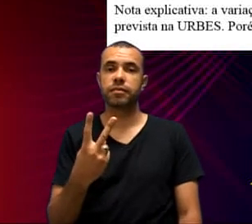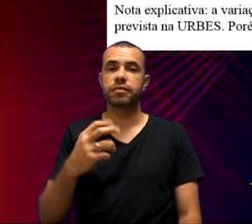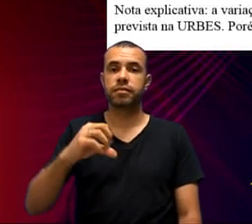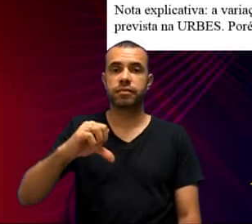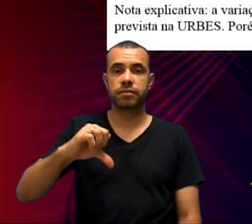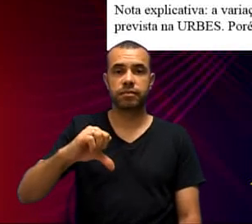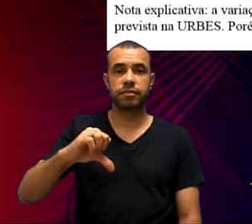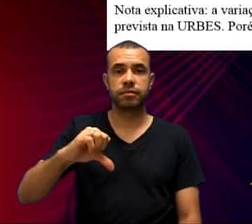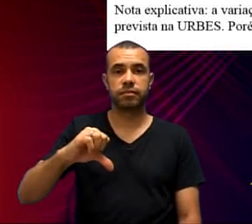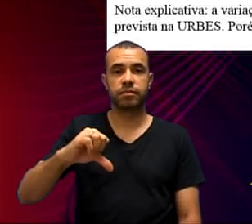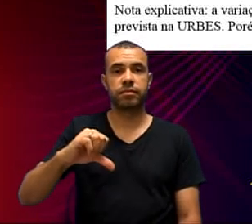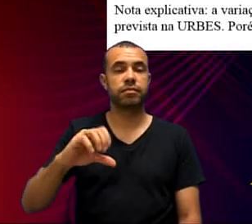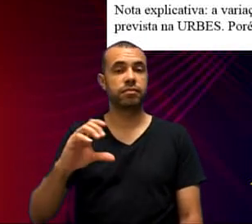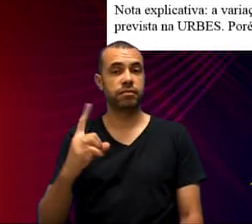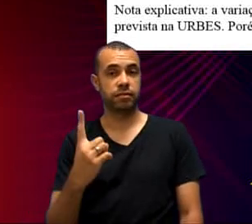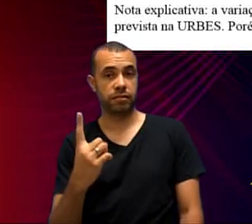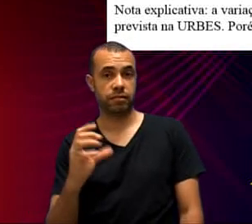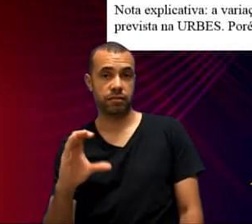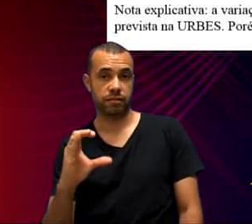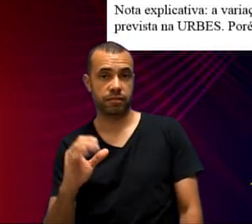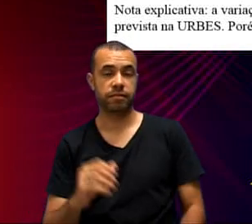1.841.411.209 reais e 1 centavos.